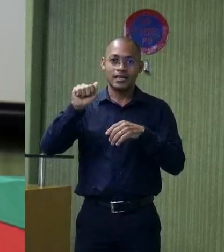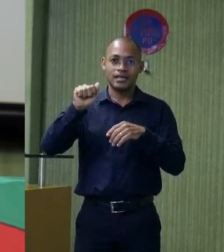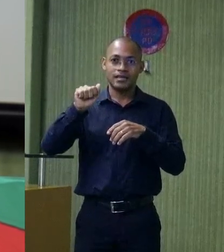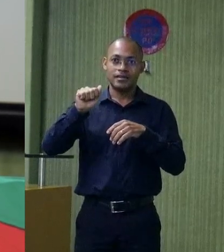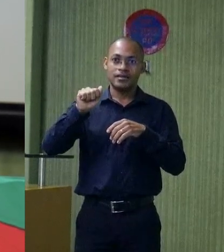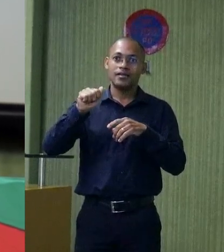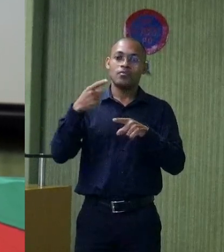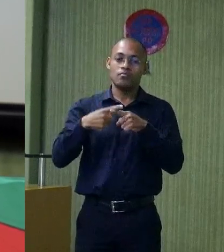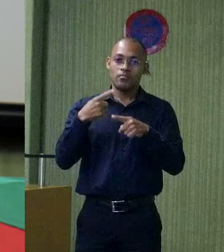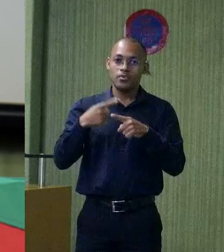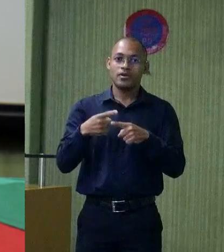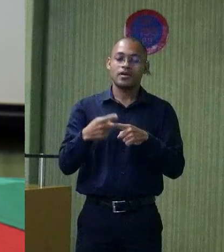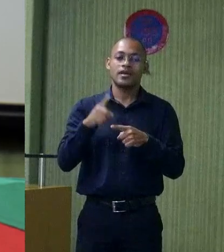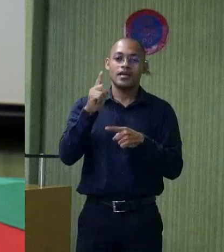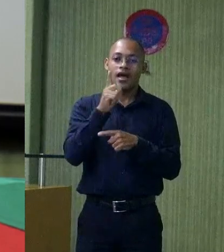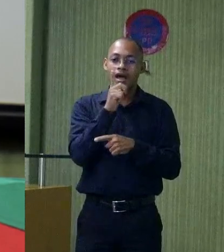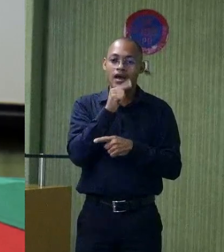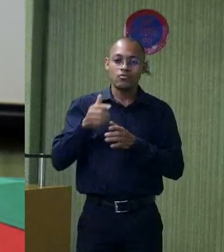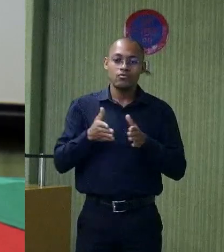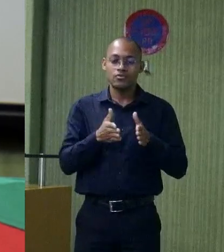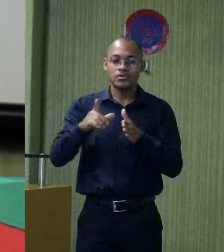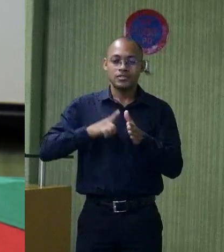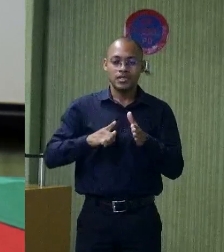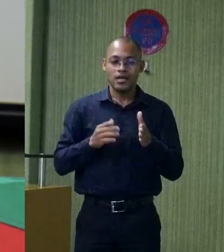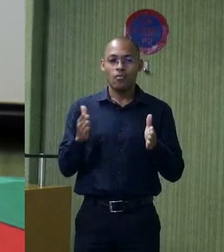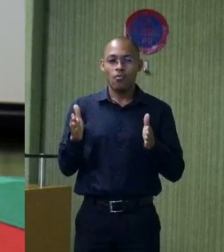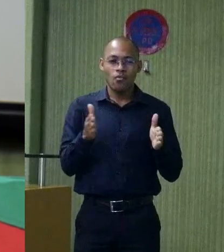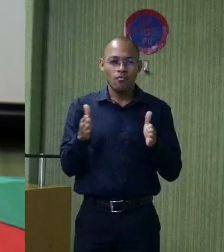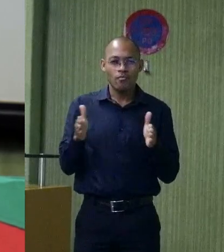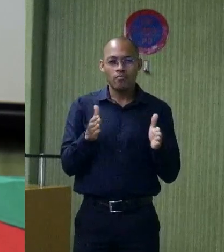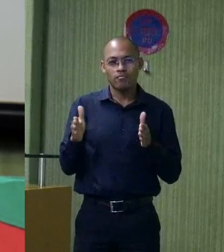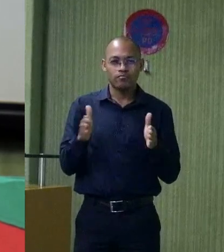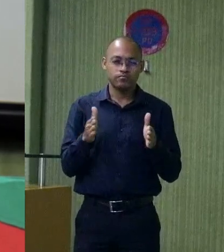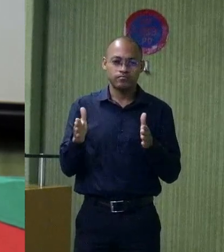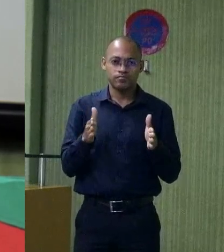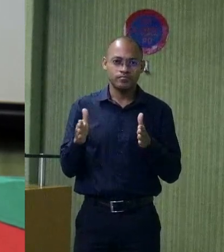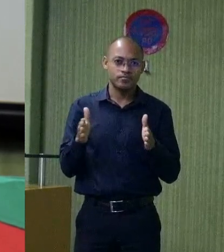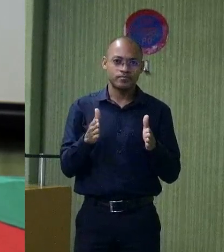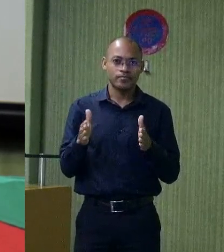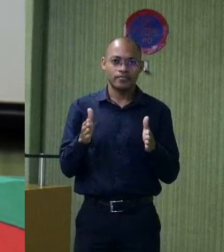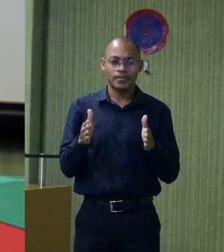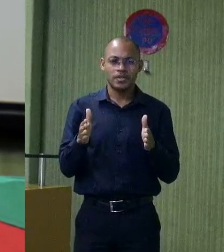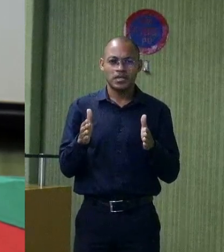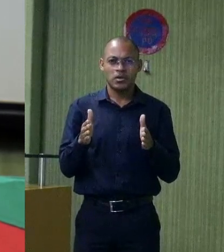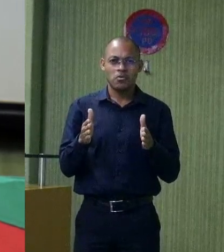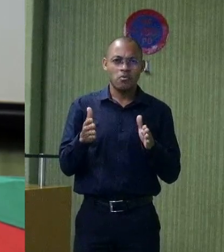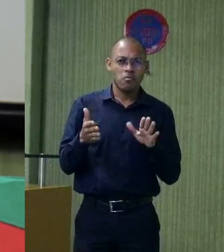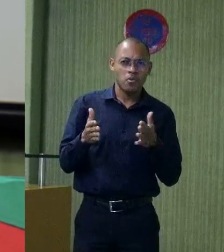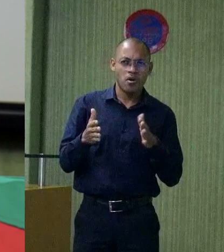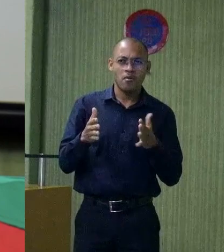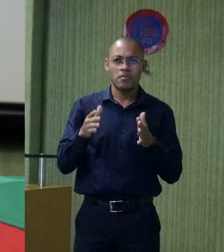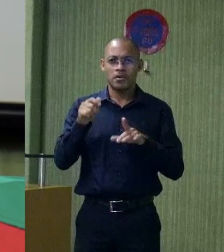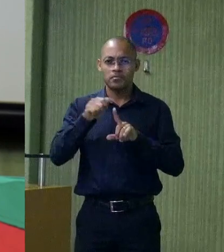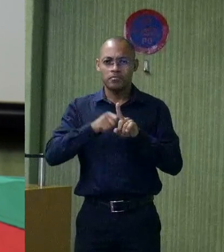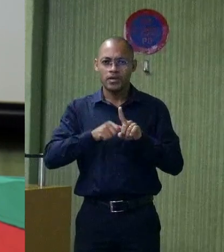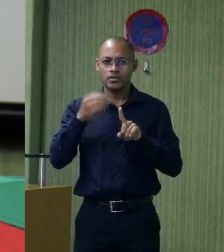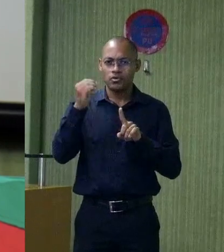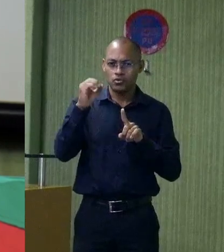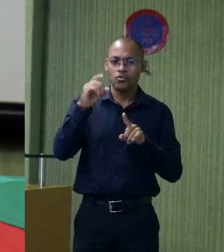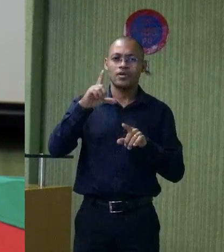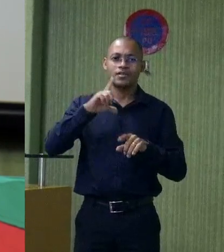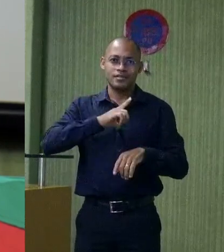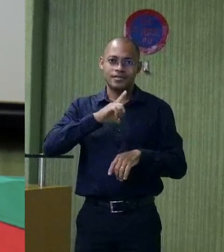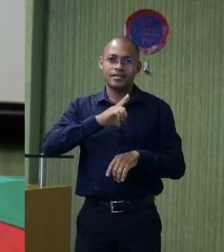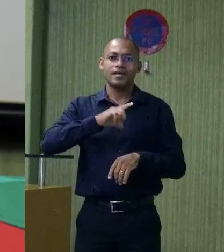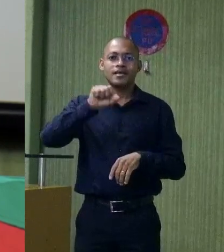o Rio tem essa esse período normalmente eh a partir de outubro ele tem a seca